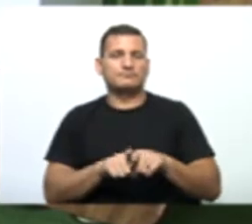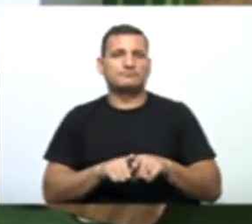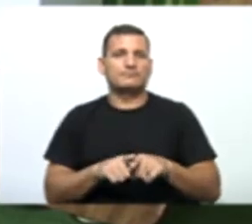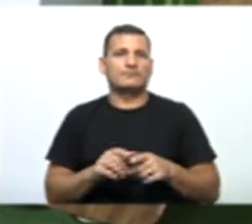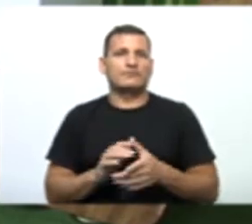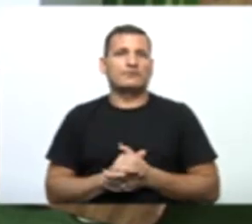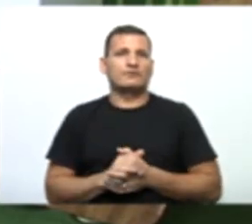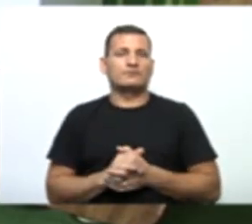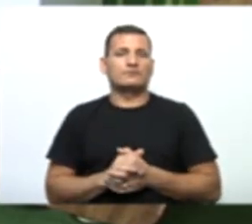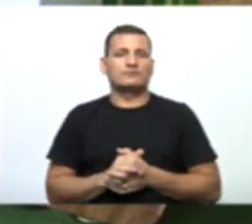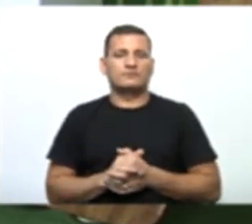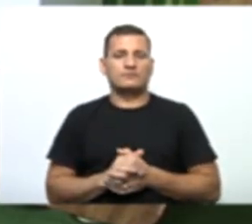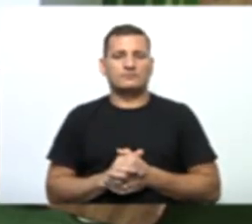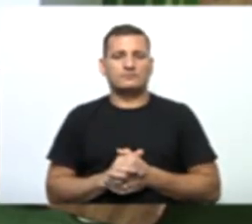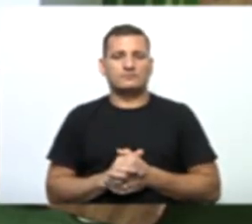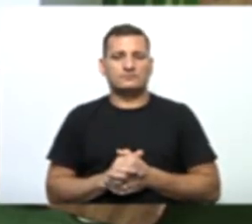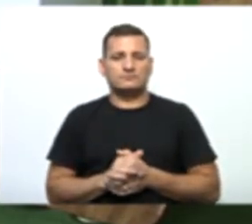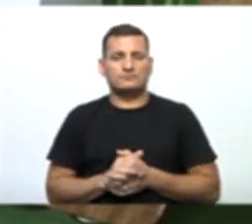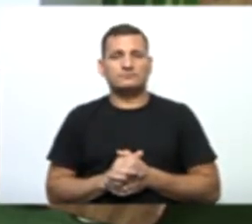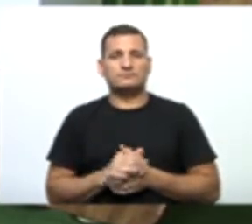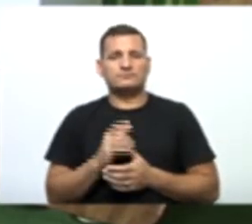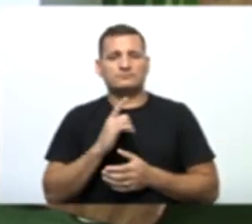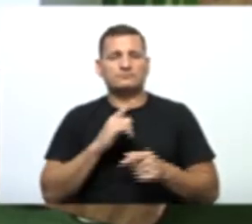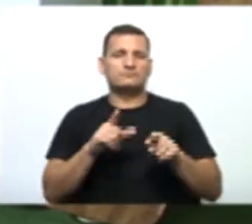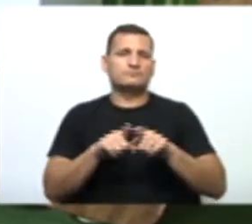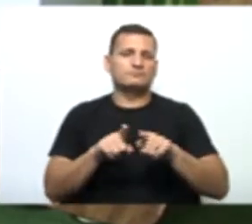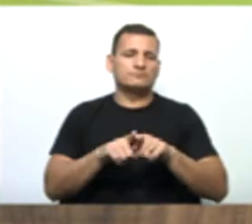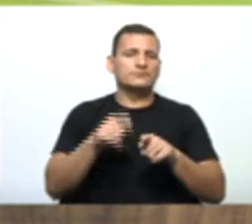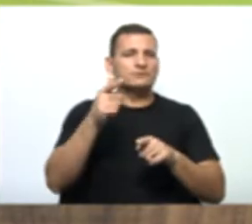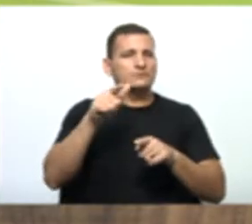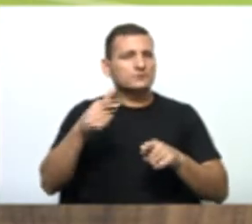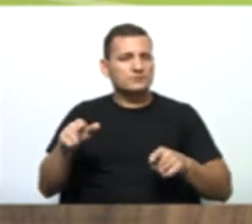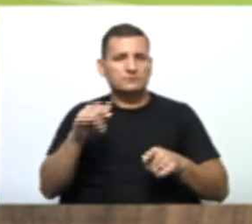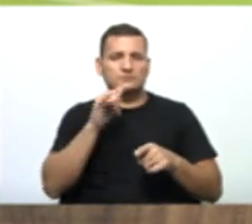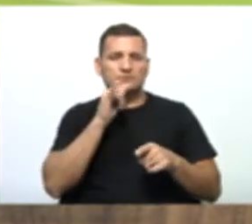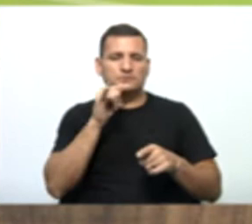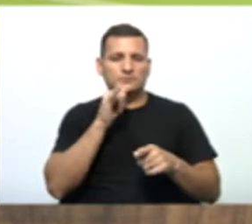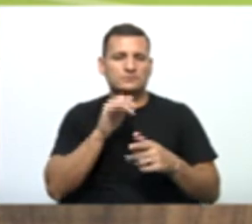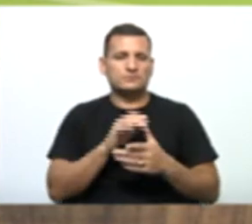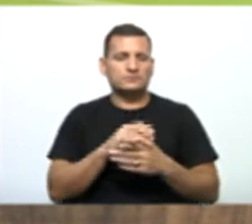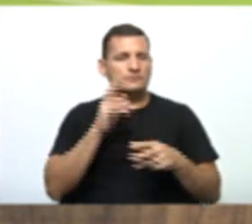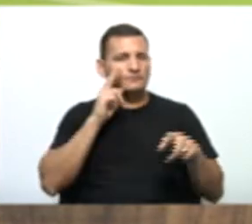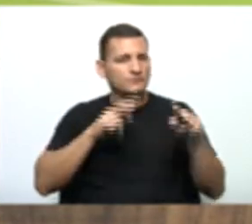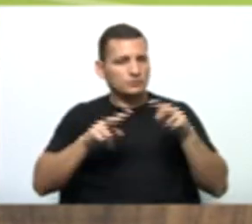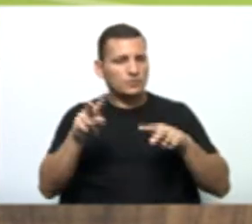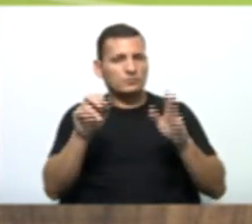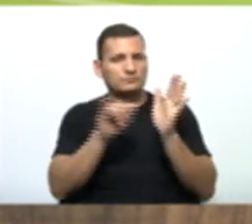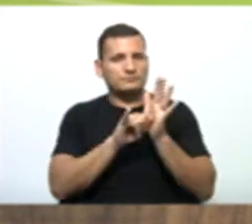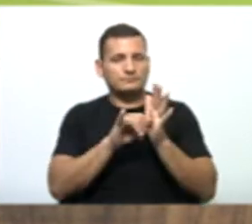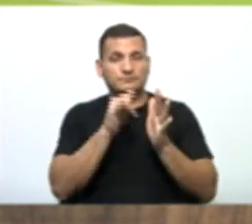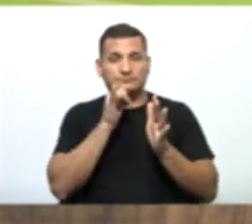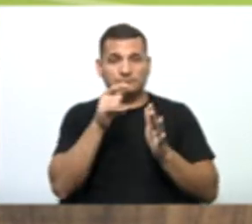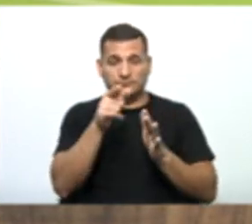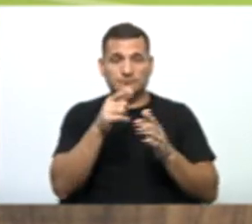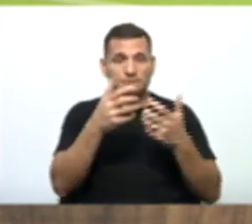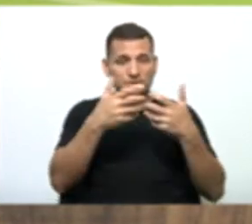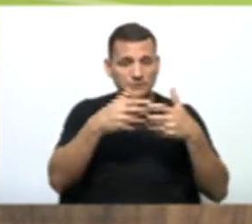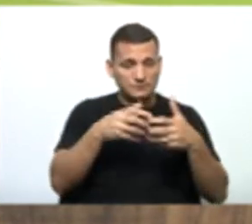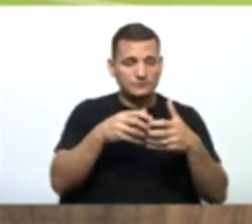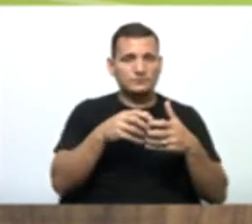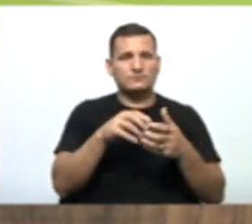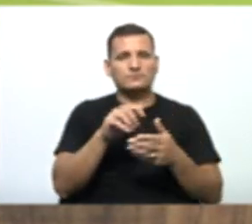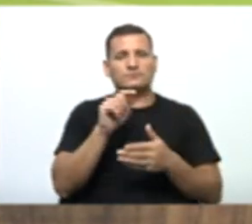a repetição da identidade visual, em que, por exemplo, quando você entra no site do IFRO, tudo